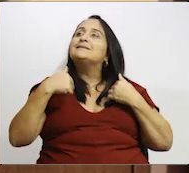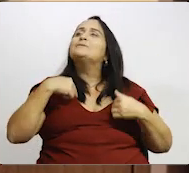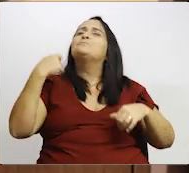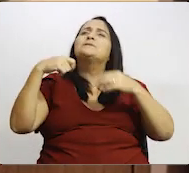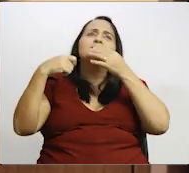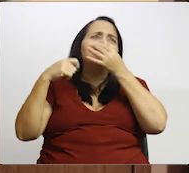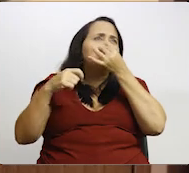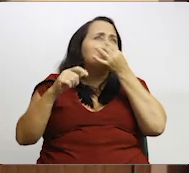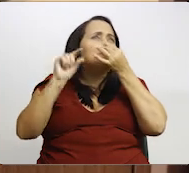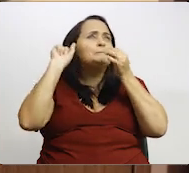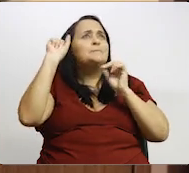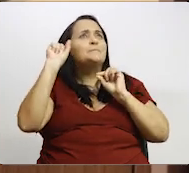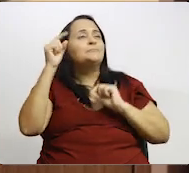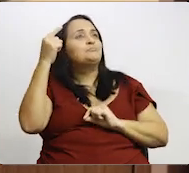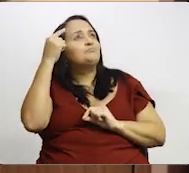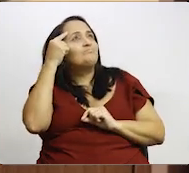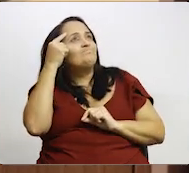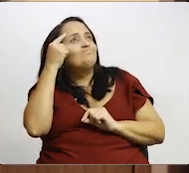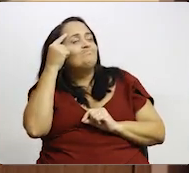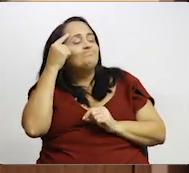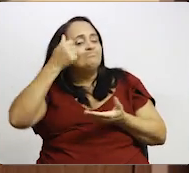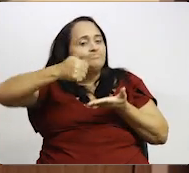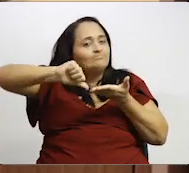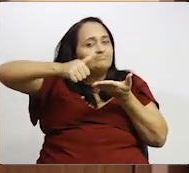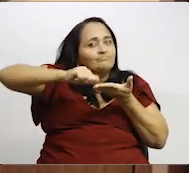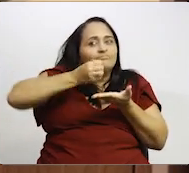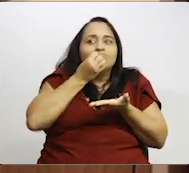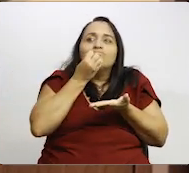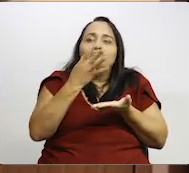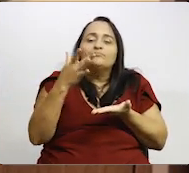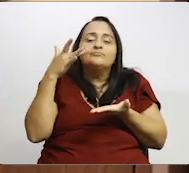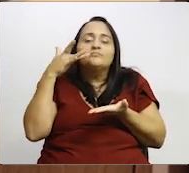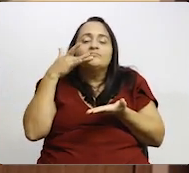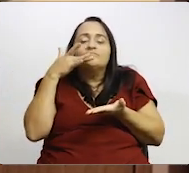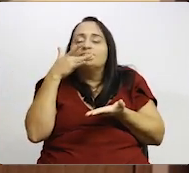cliente um produto de qualidade e que seja saboroso. E é claro, eu tenho